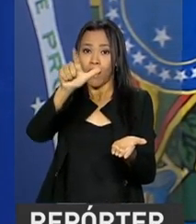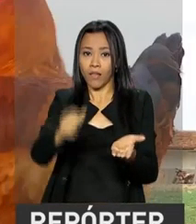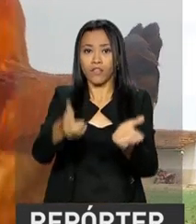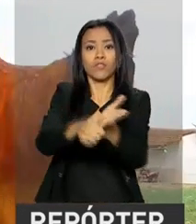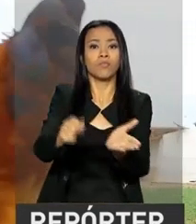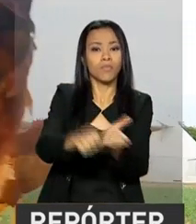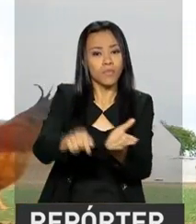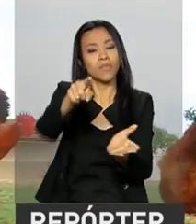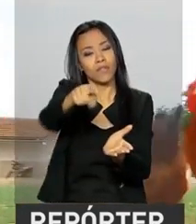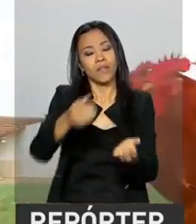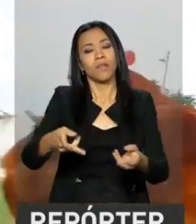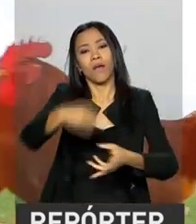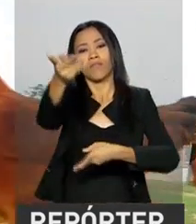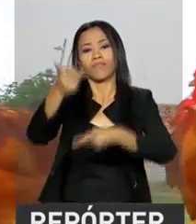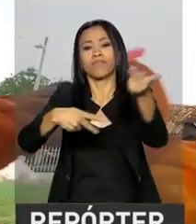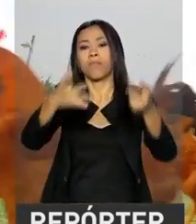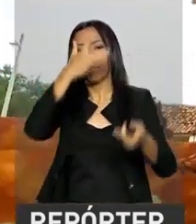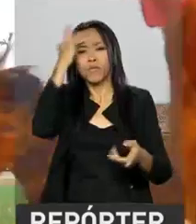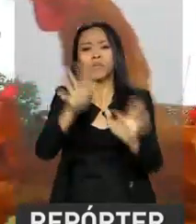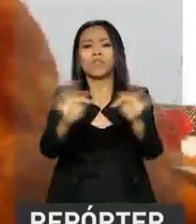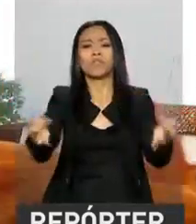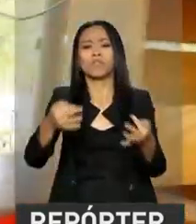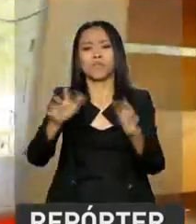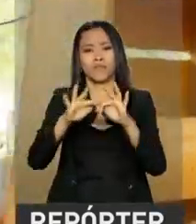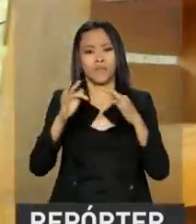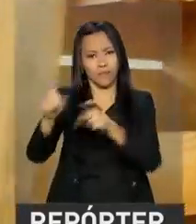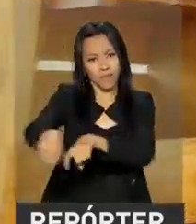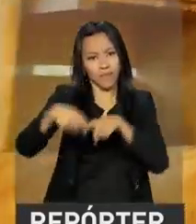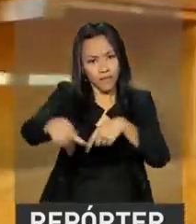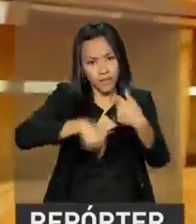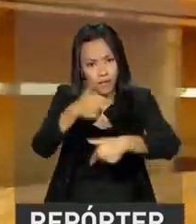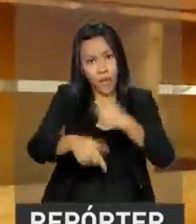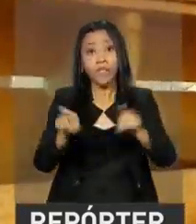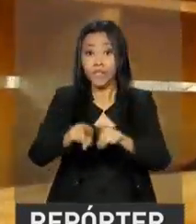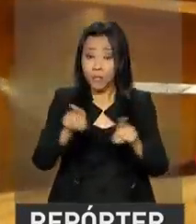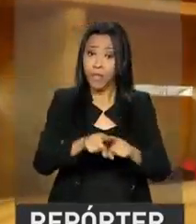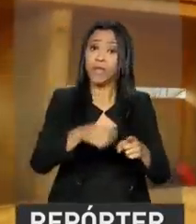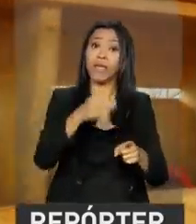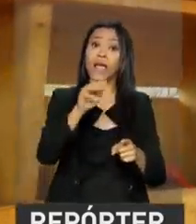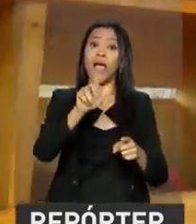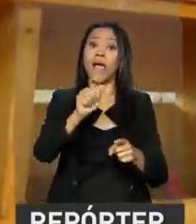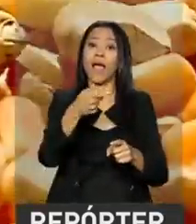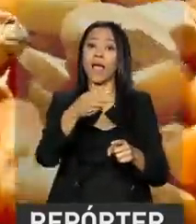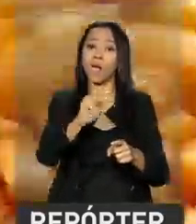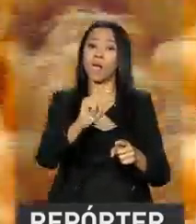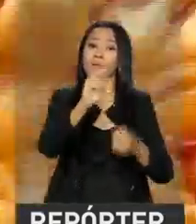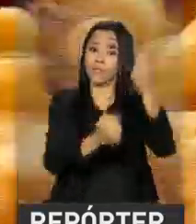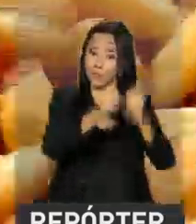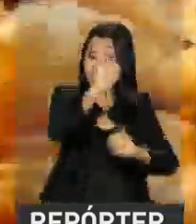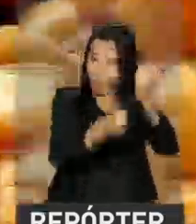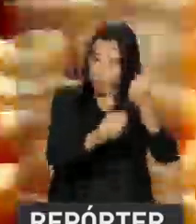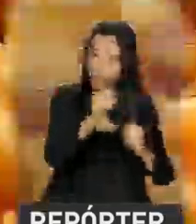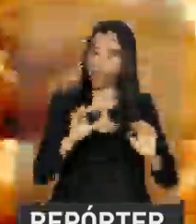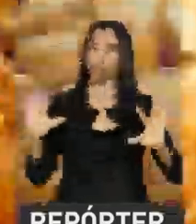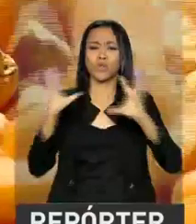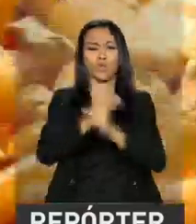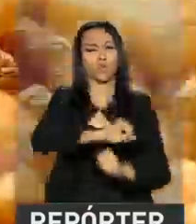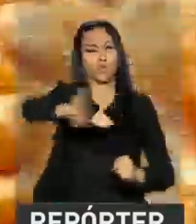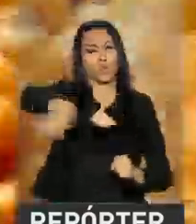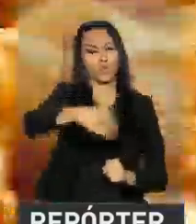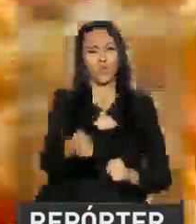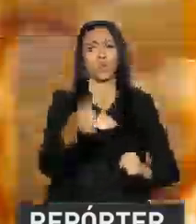públicos para pequenos criadores e agroindústrias de pequeno porte de todo o país. Desse total, cerca de